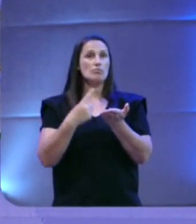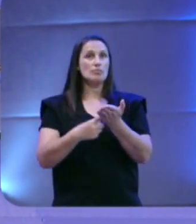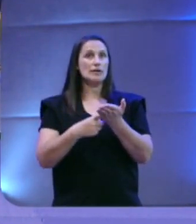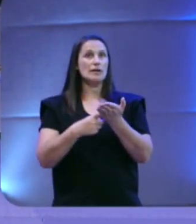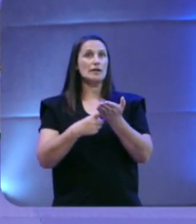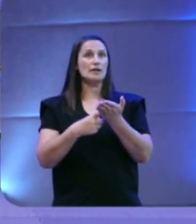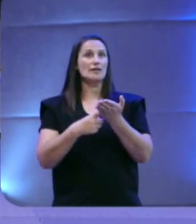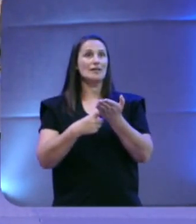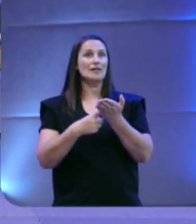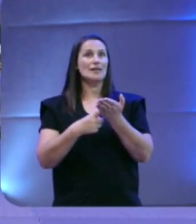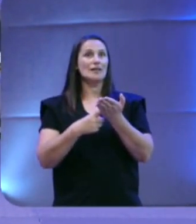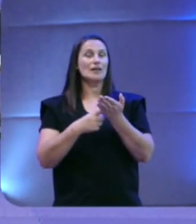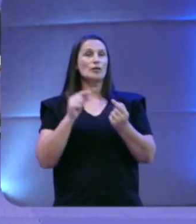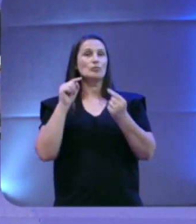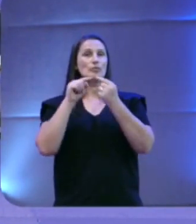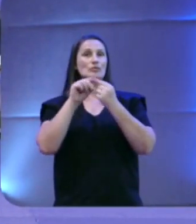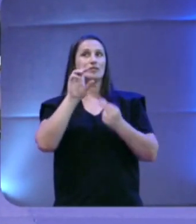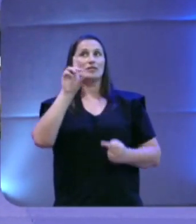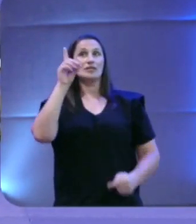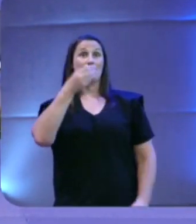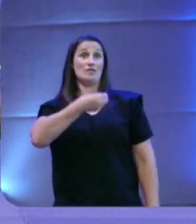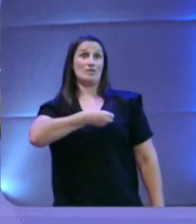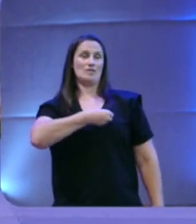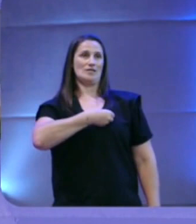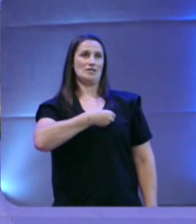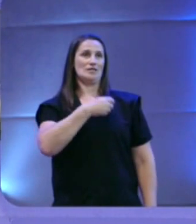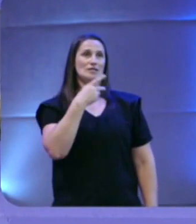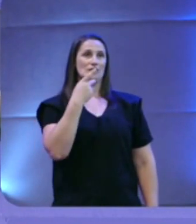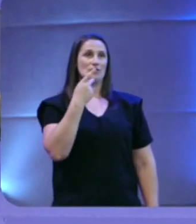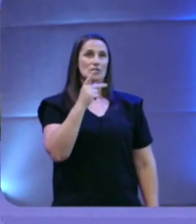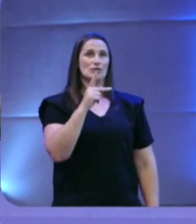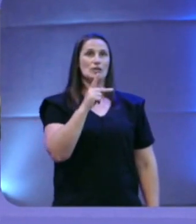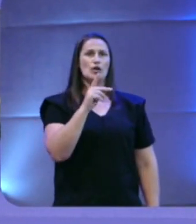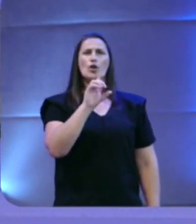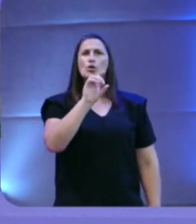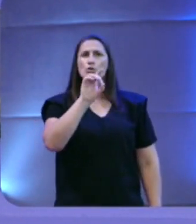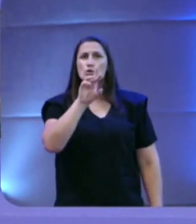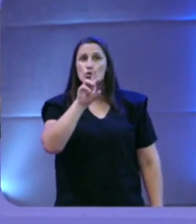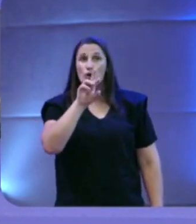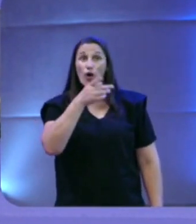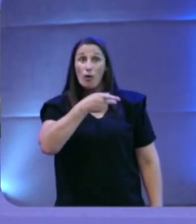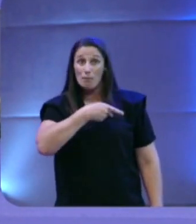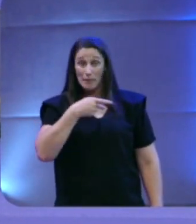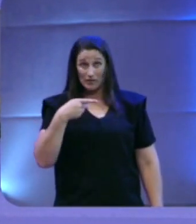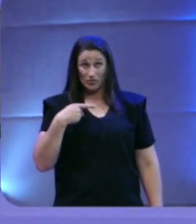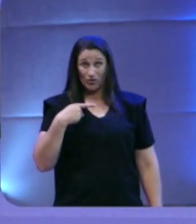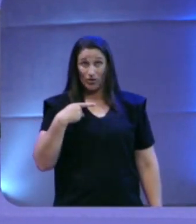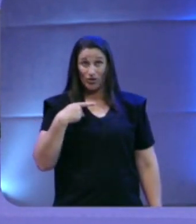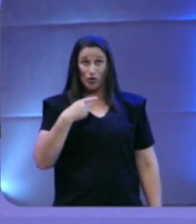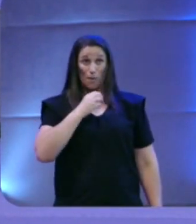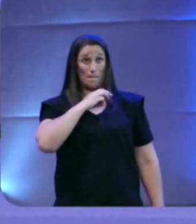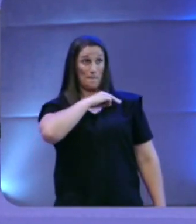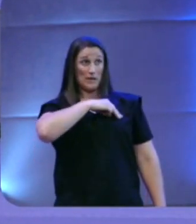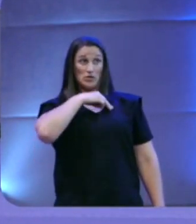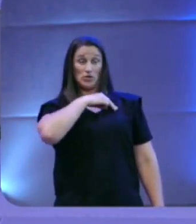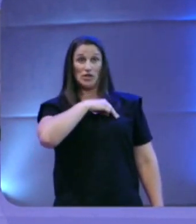missão de Deus na sua vida. E isso não serve só para pastores e missionários, meu querido. Se você é um médico